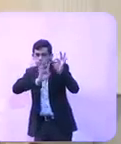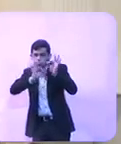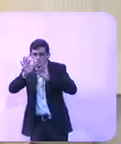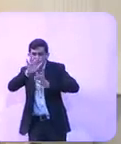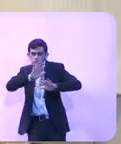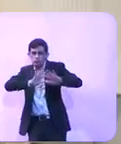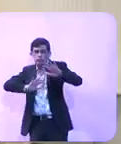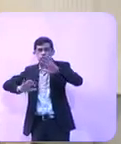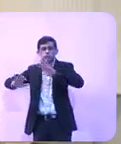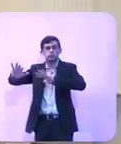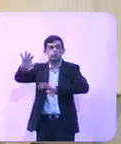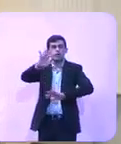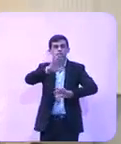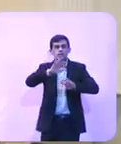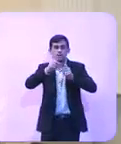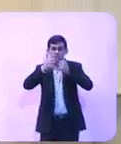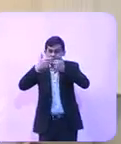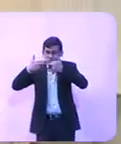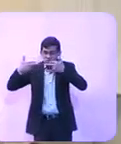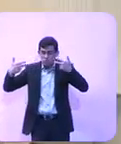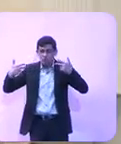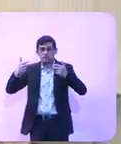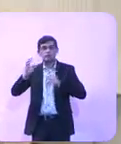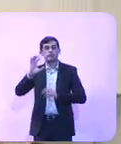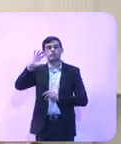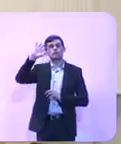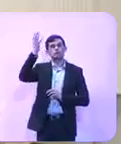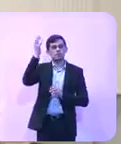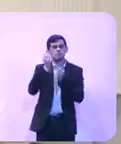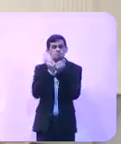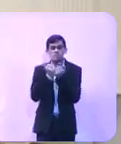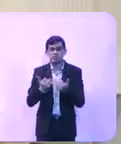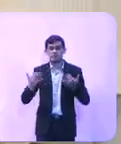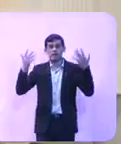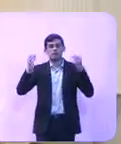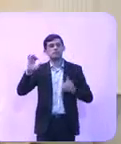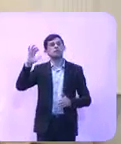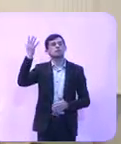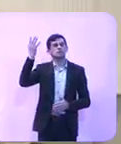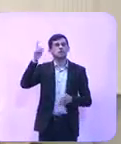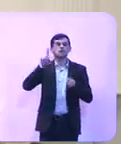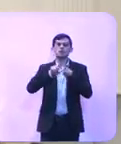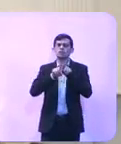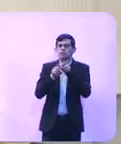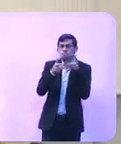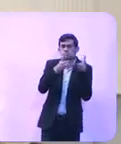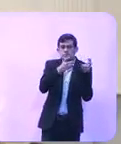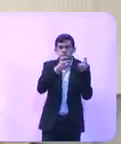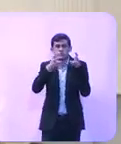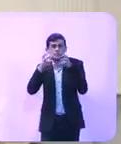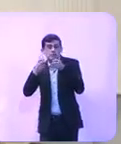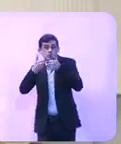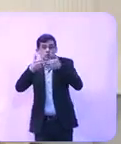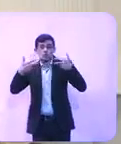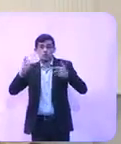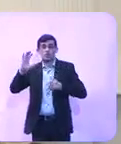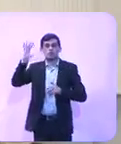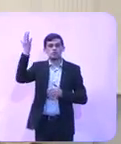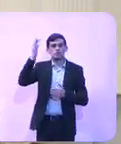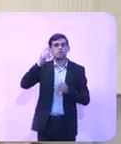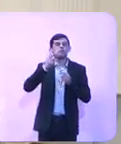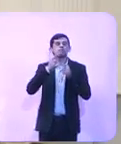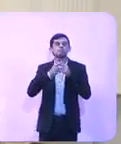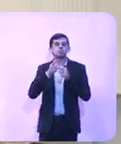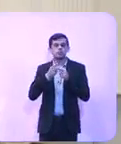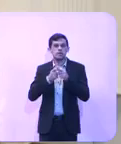mover em direção de portas que vão se abrir. A gente pode perceber coisas acontecendo, porque de